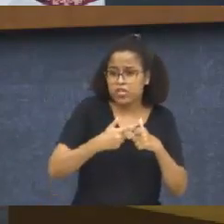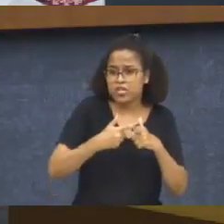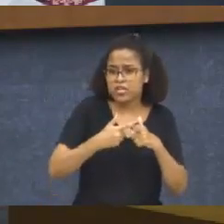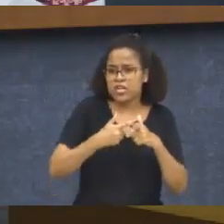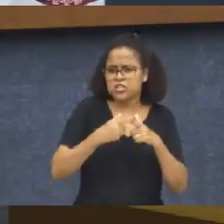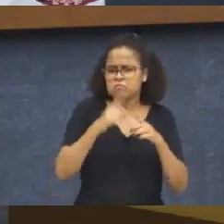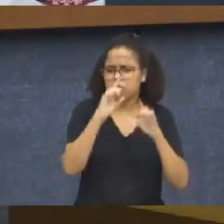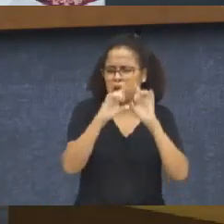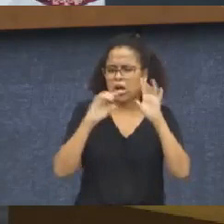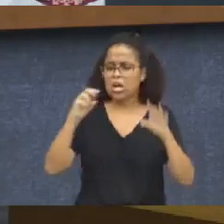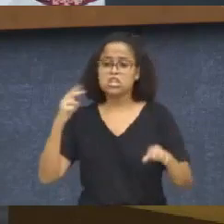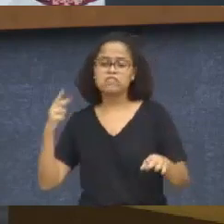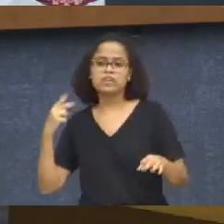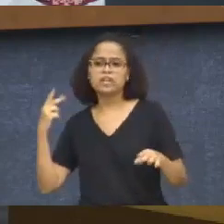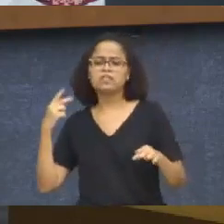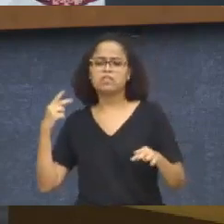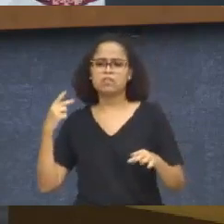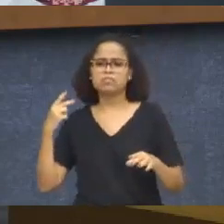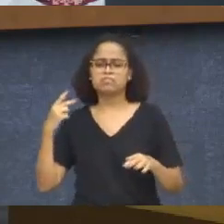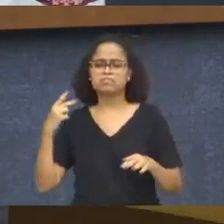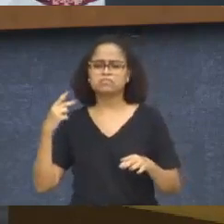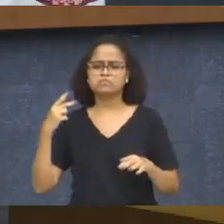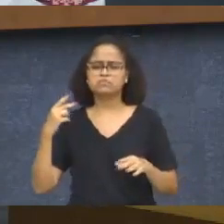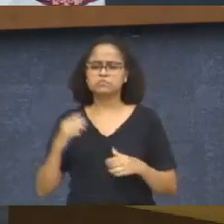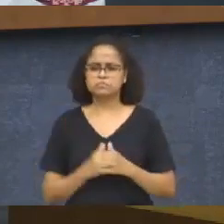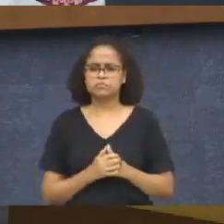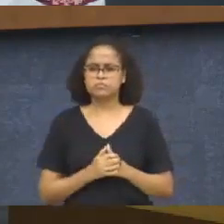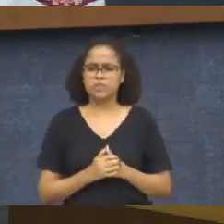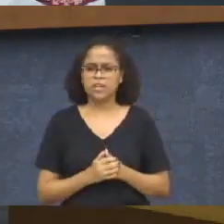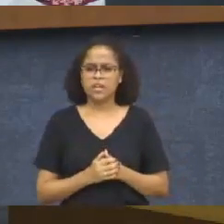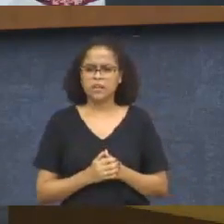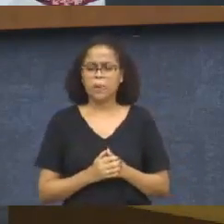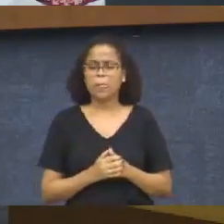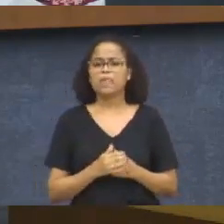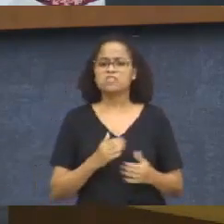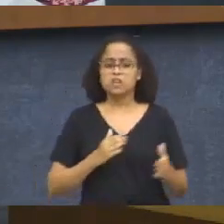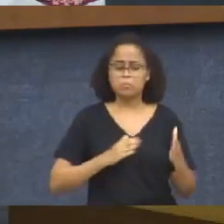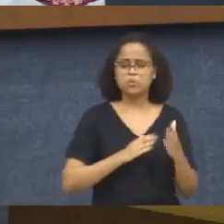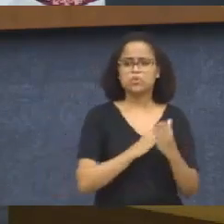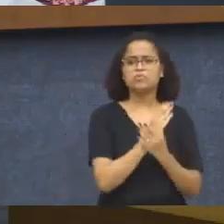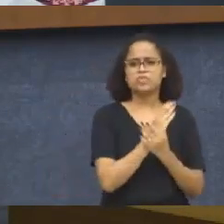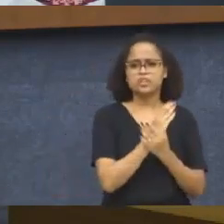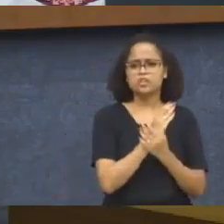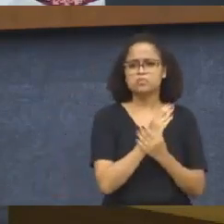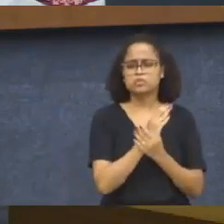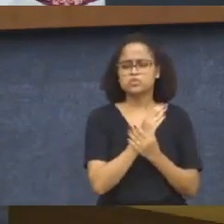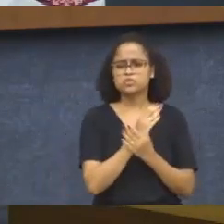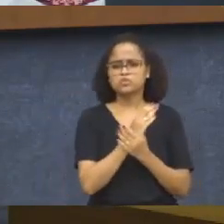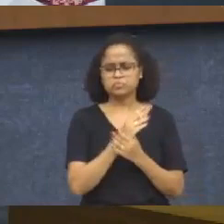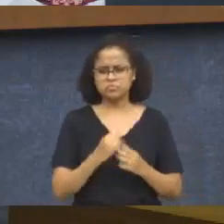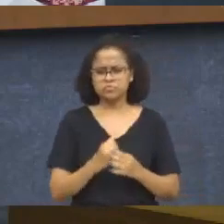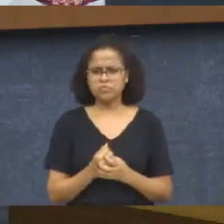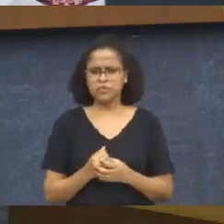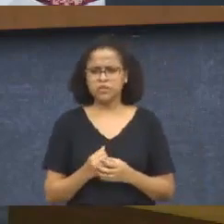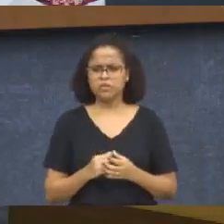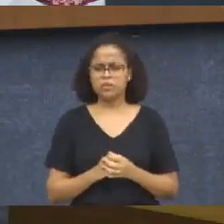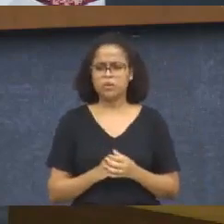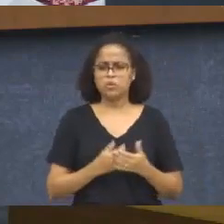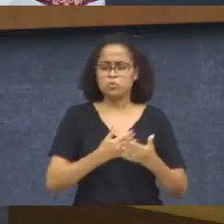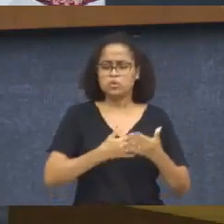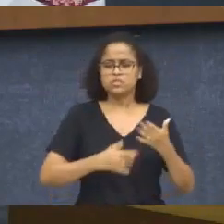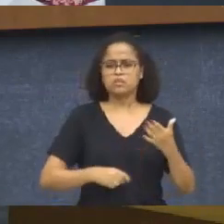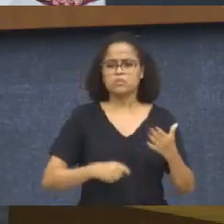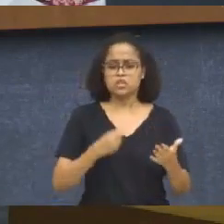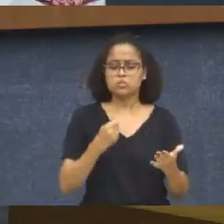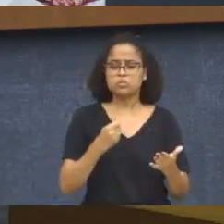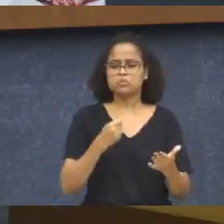Também, presidente, nós aprovamos o orçamento participativo impositivo, o que separa 0,2%